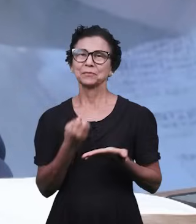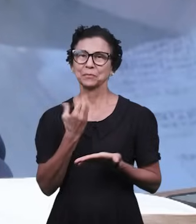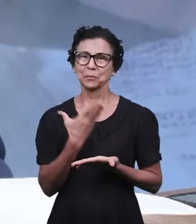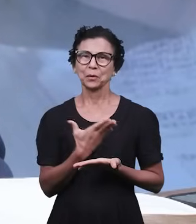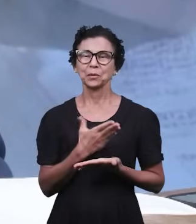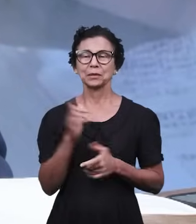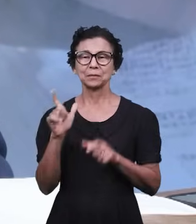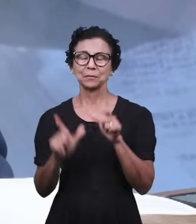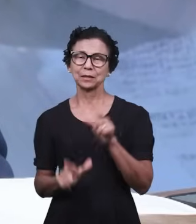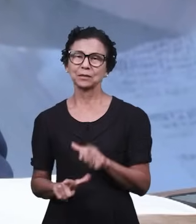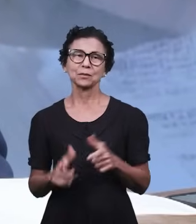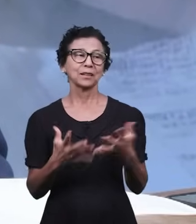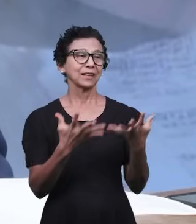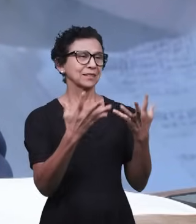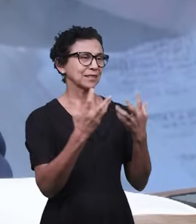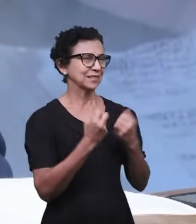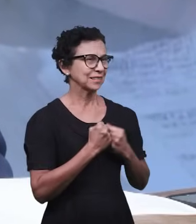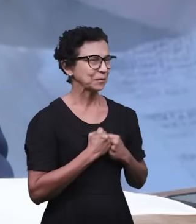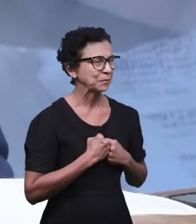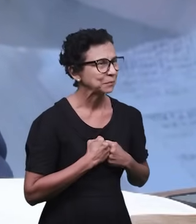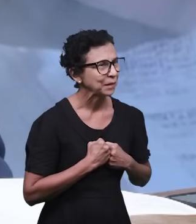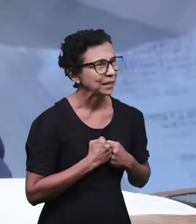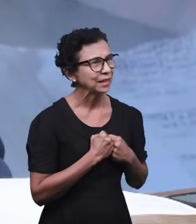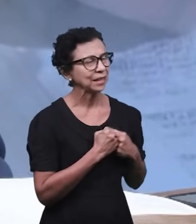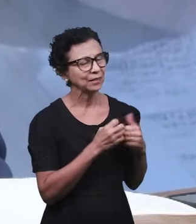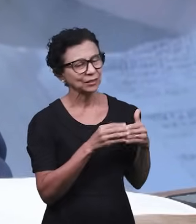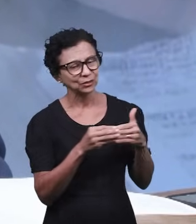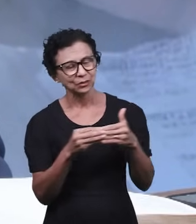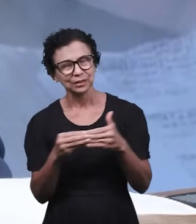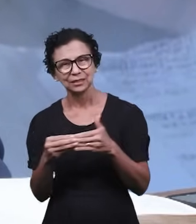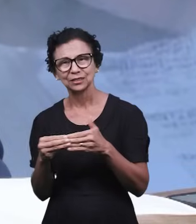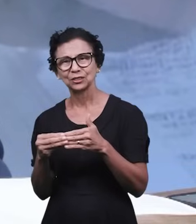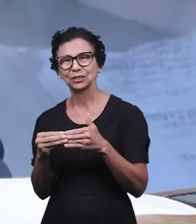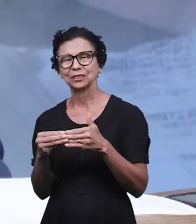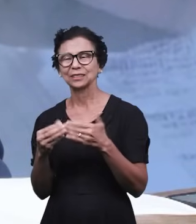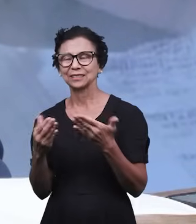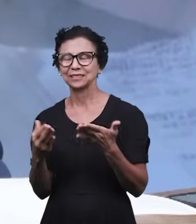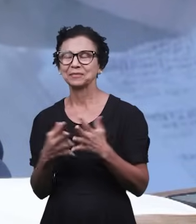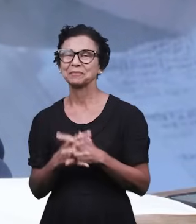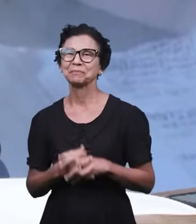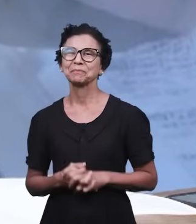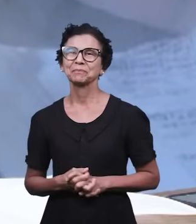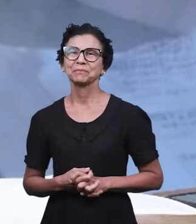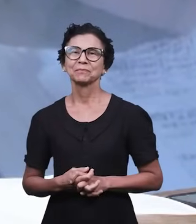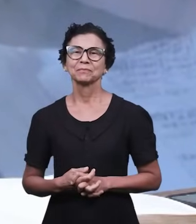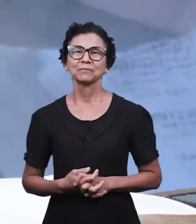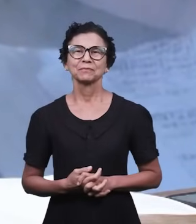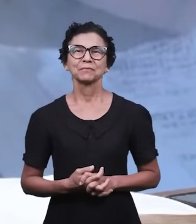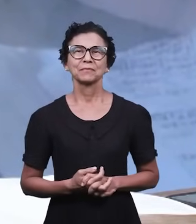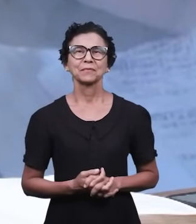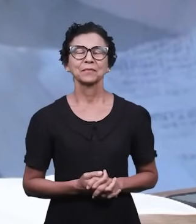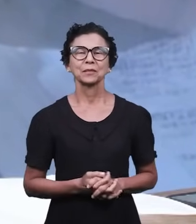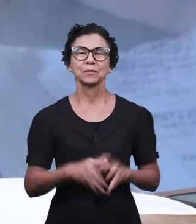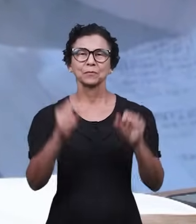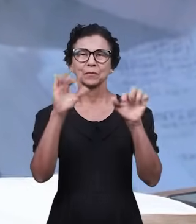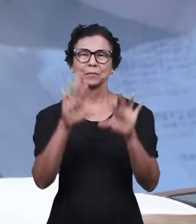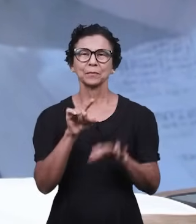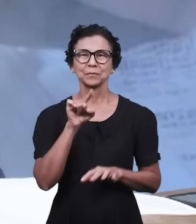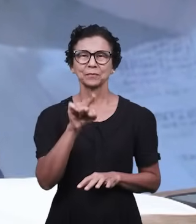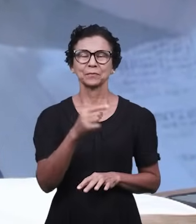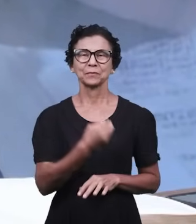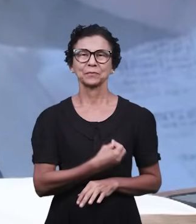recepção, né? Tem pessoas para te receber, para te conduzir local ali, então você vai ser bem recebido. Pode frequentar que vai ser uma bênção para a sua vida,